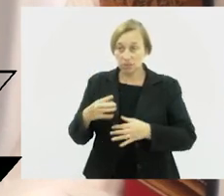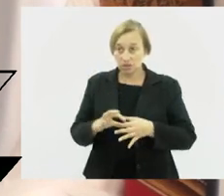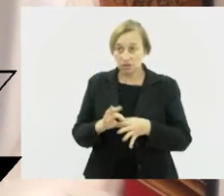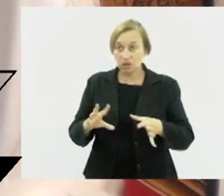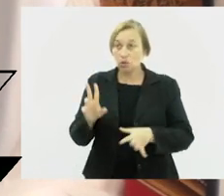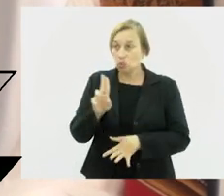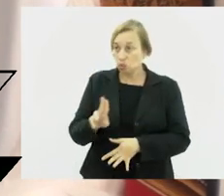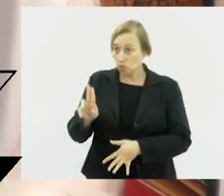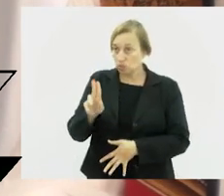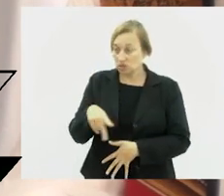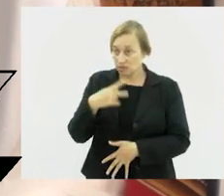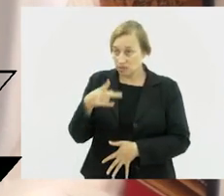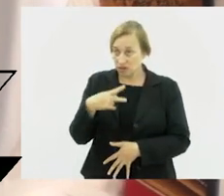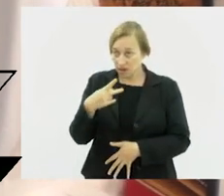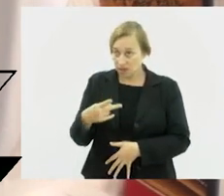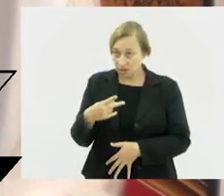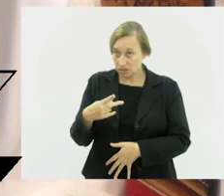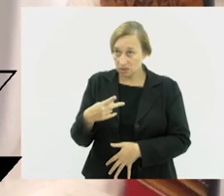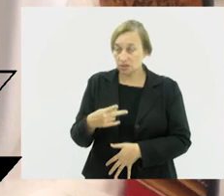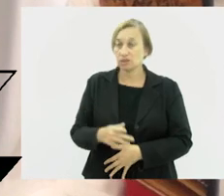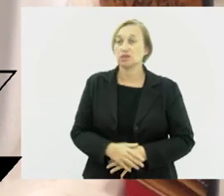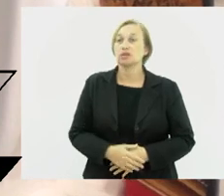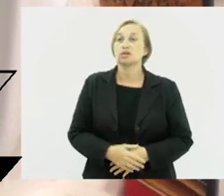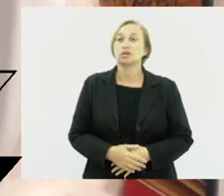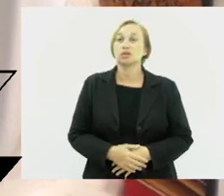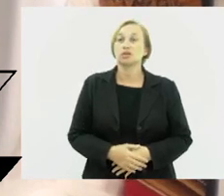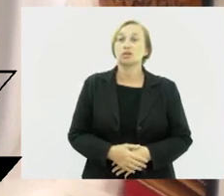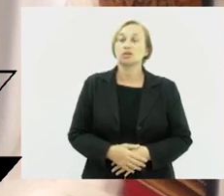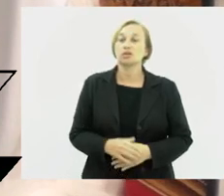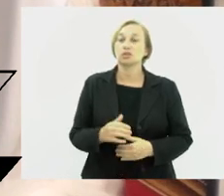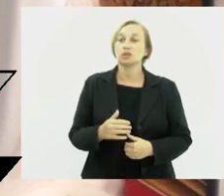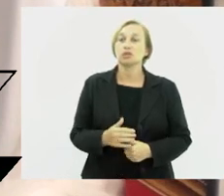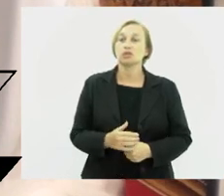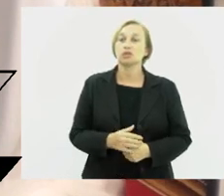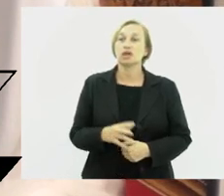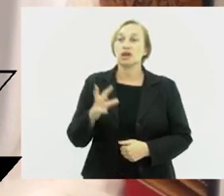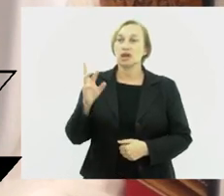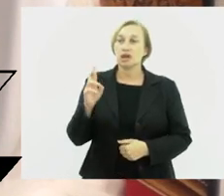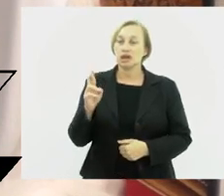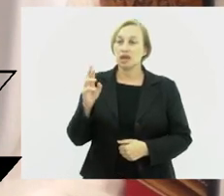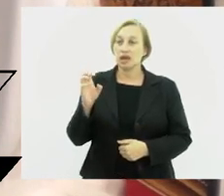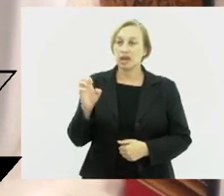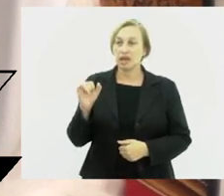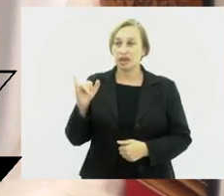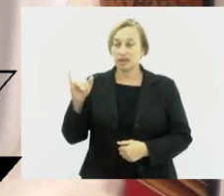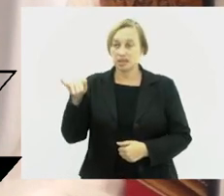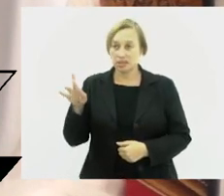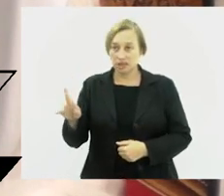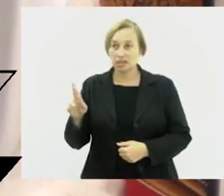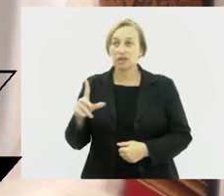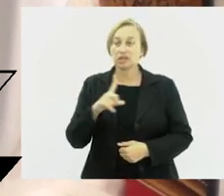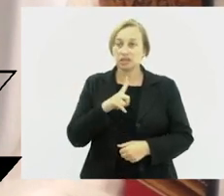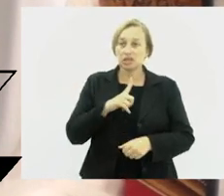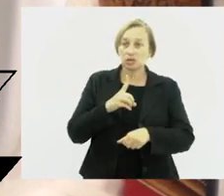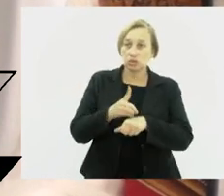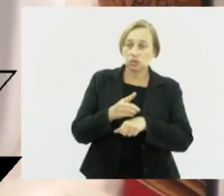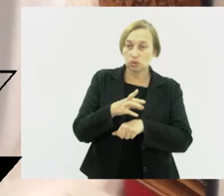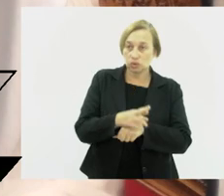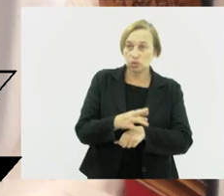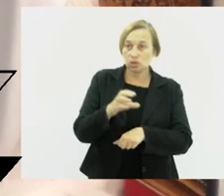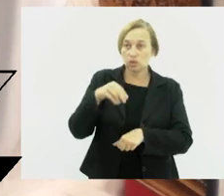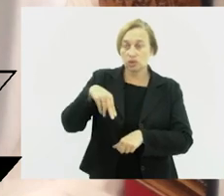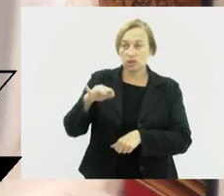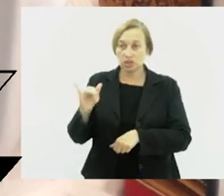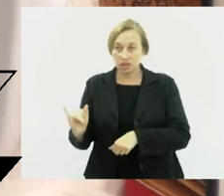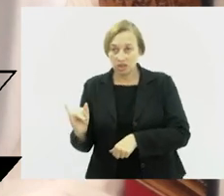uso da palavra através do Dr. Reinaldo Veloso. Mas aqui está o Dr. Gui e a doutora Carolina, ambos